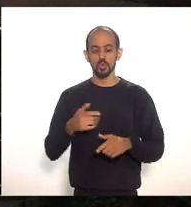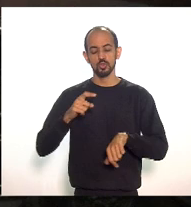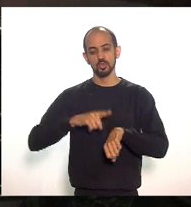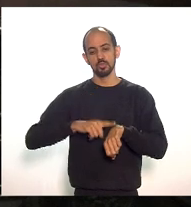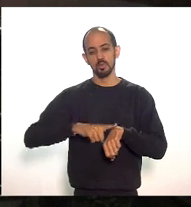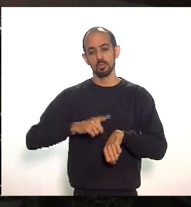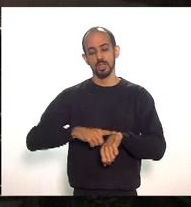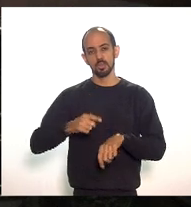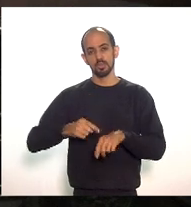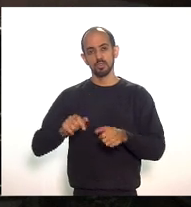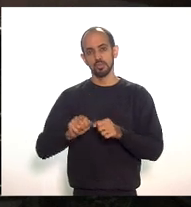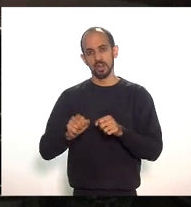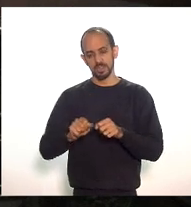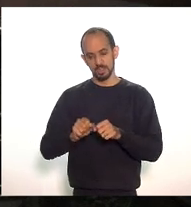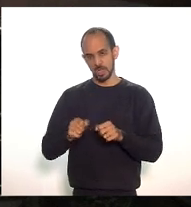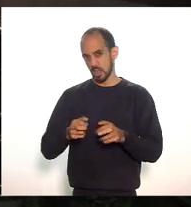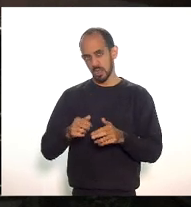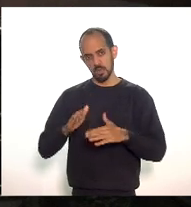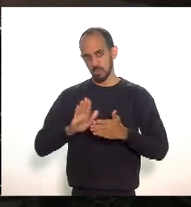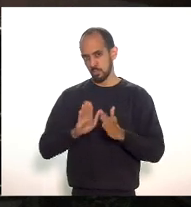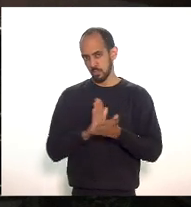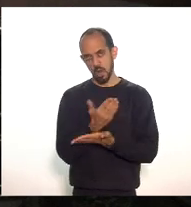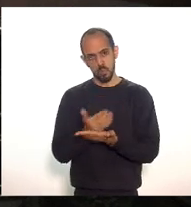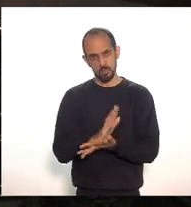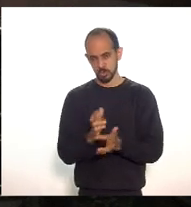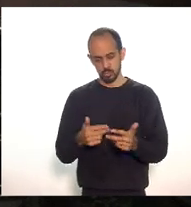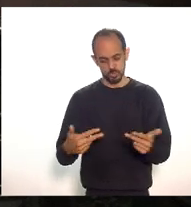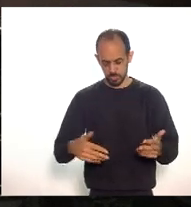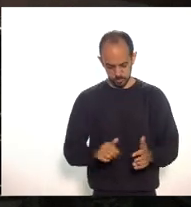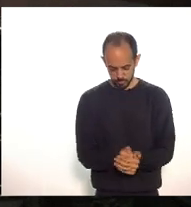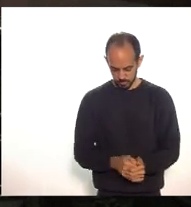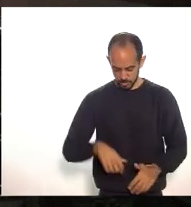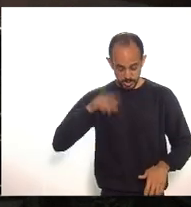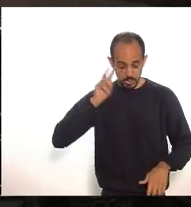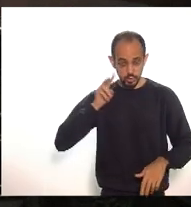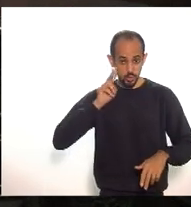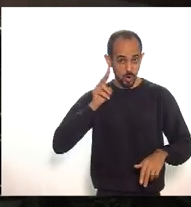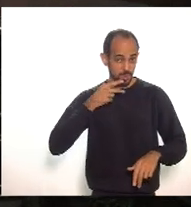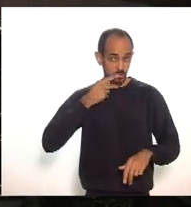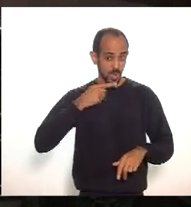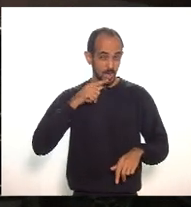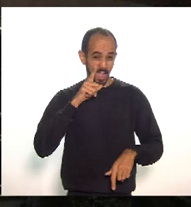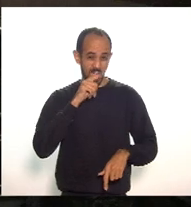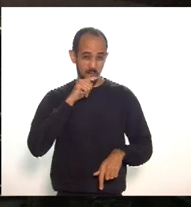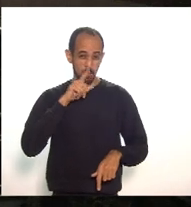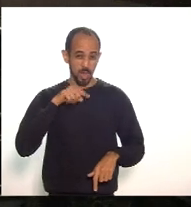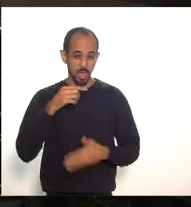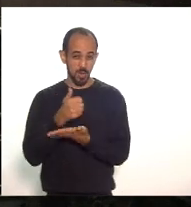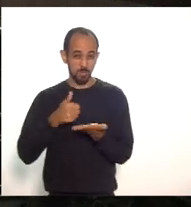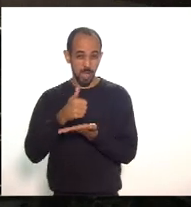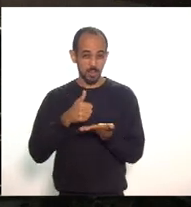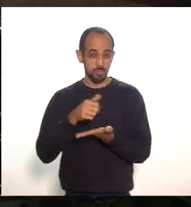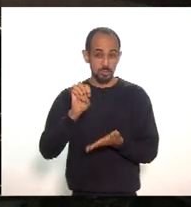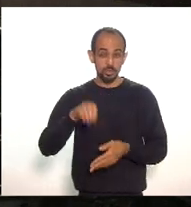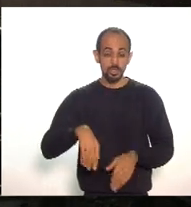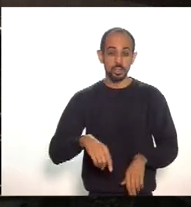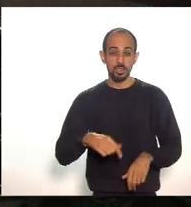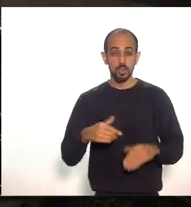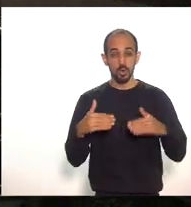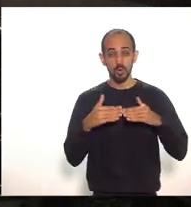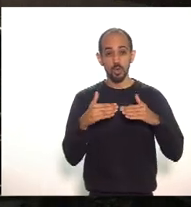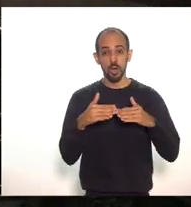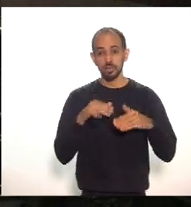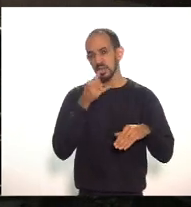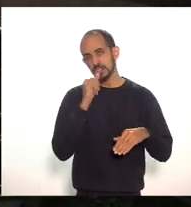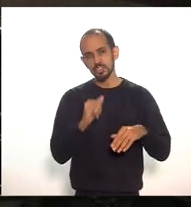de querer fornecer alguma coisa Oi e essa história de que a água é essencial é óbvio que a água é essencial assim como energia